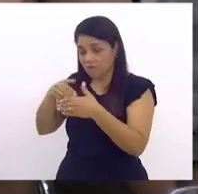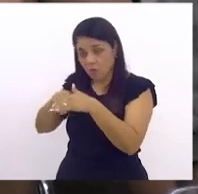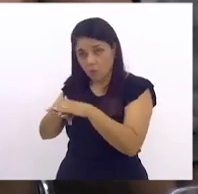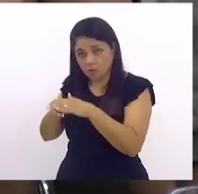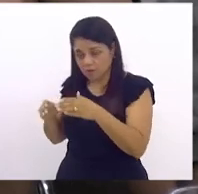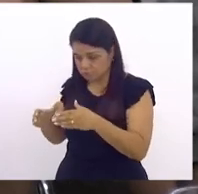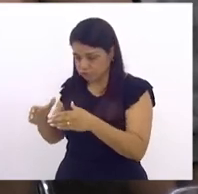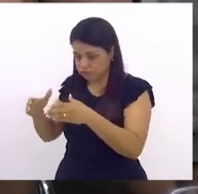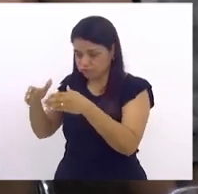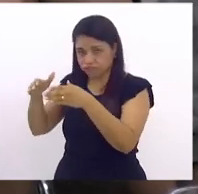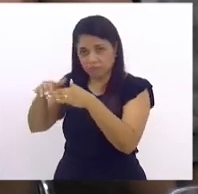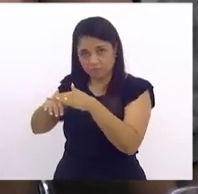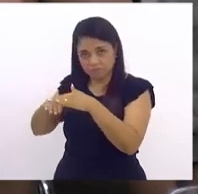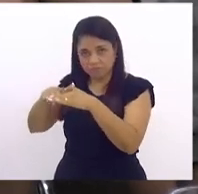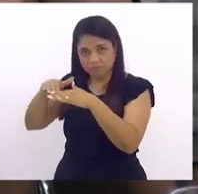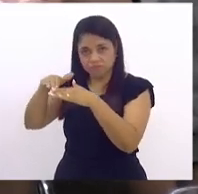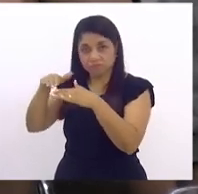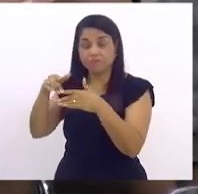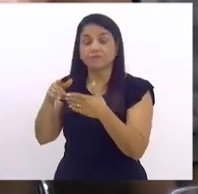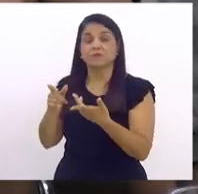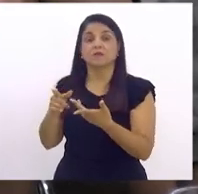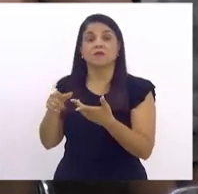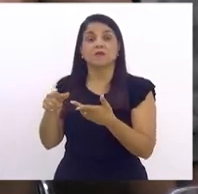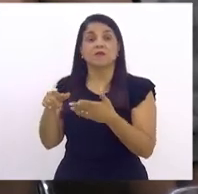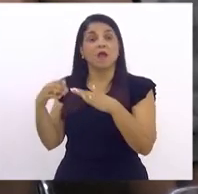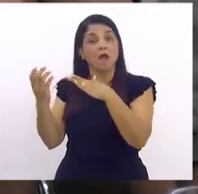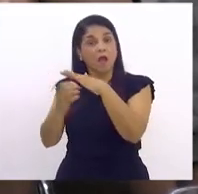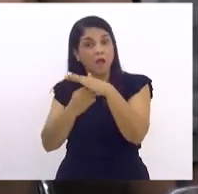primeiro passo. Então, a concessionária